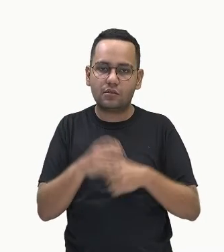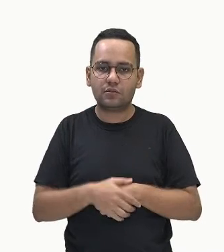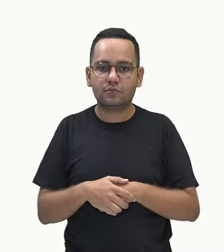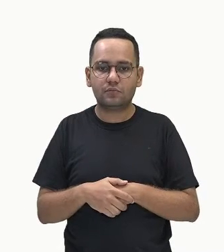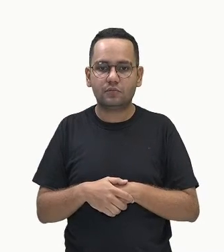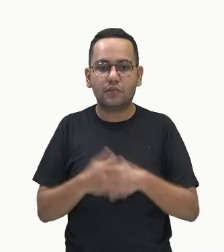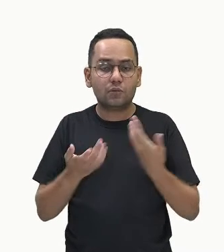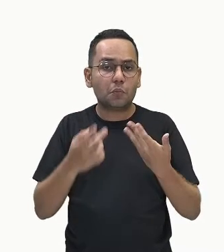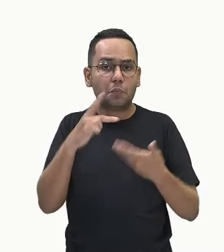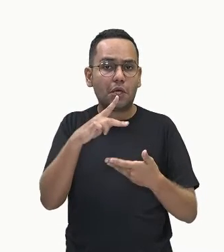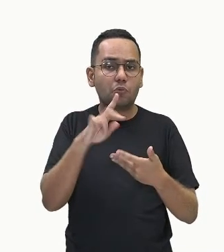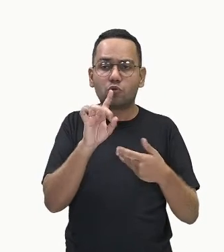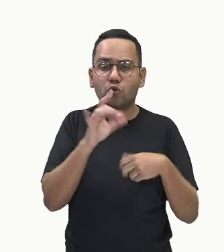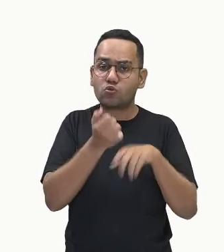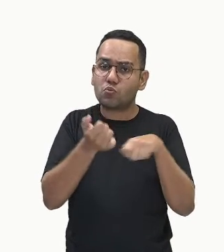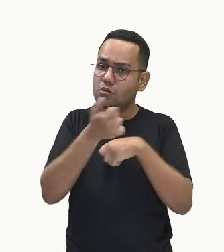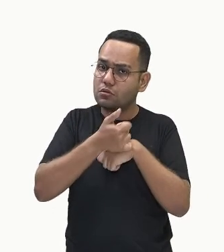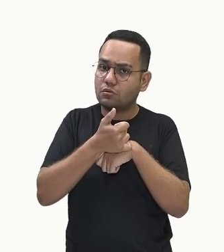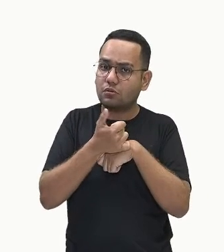aí o perímetro, ok?